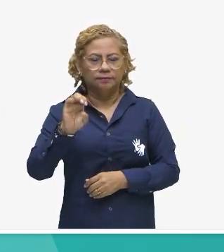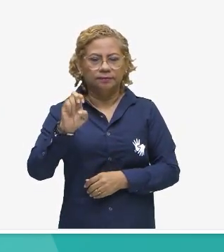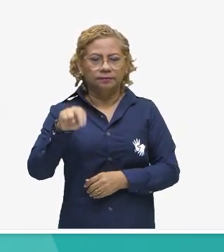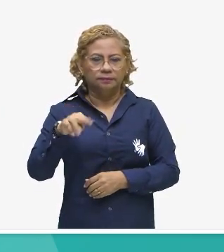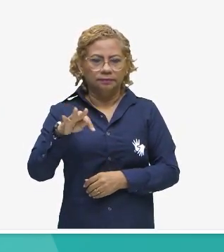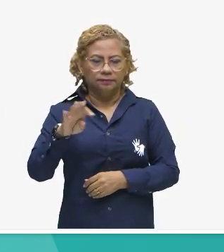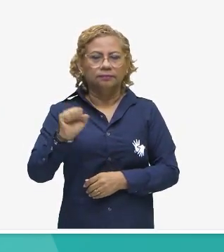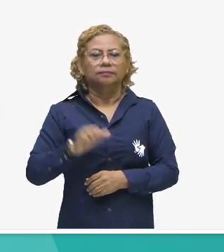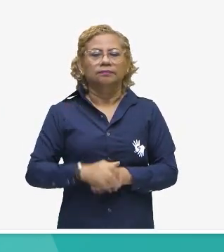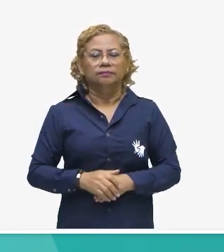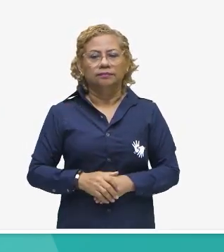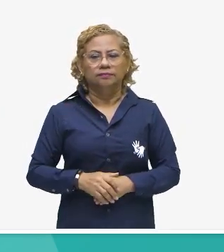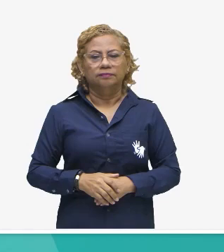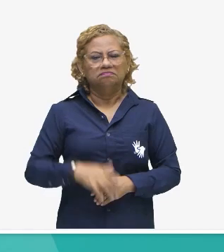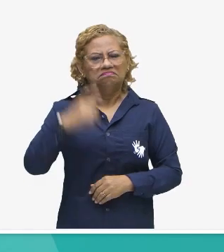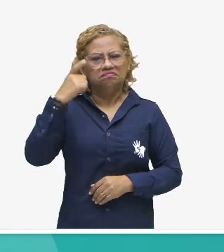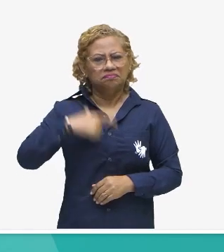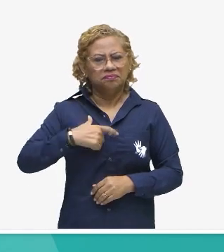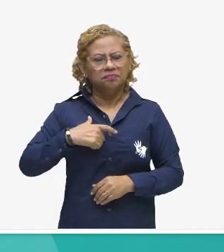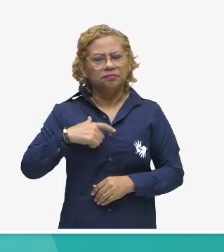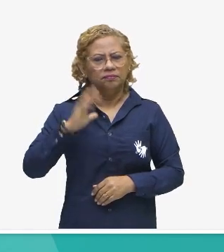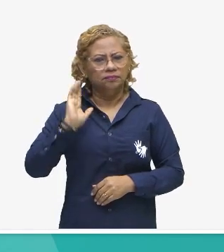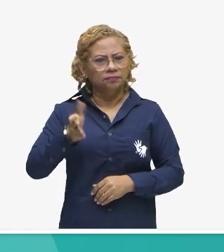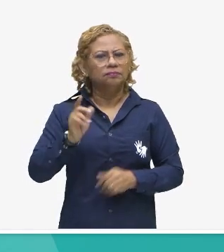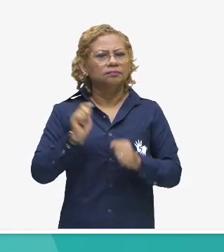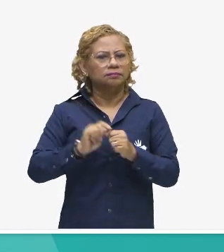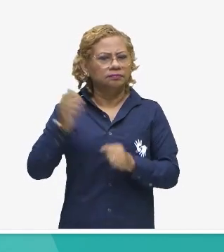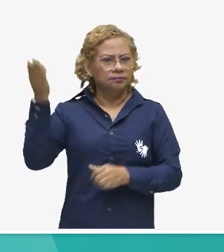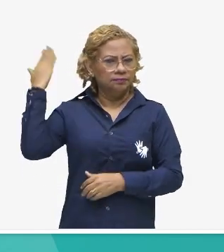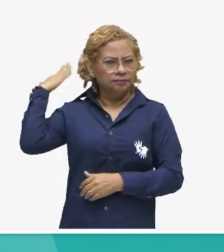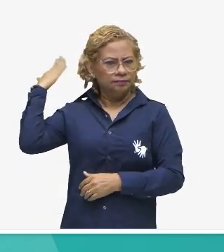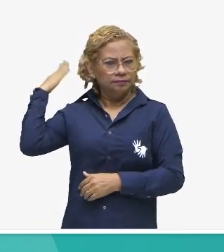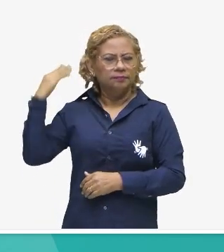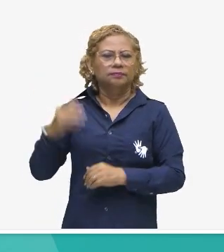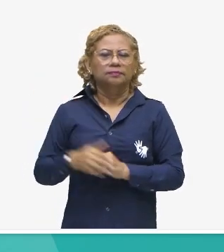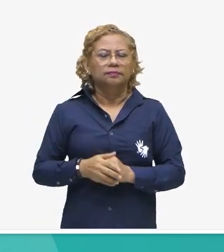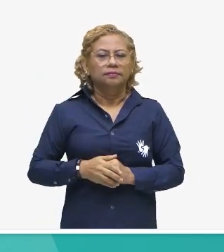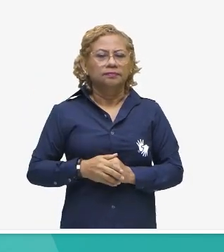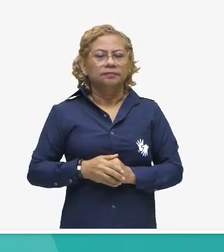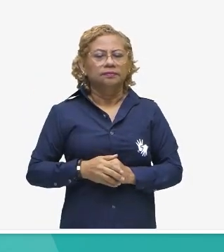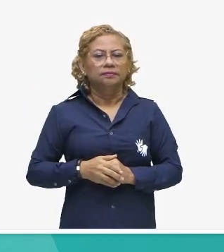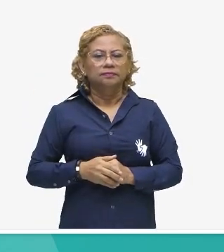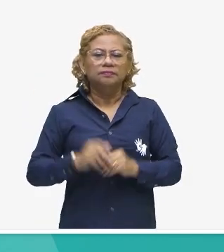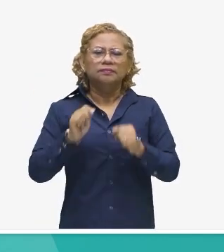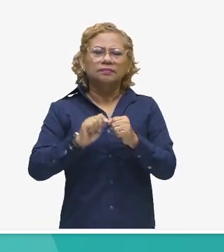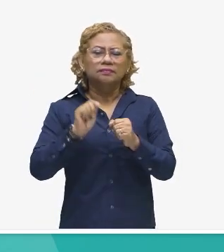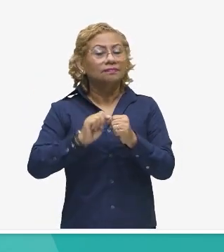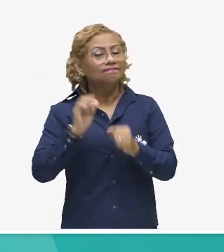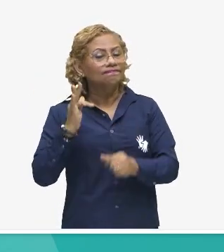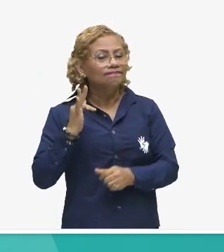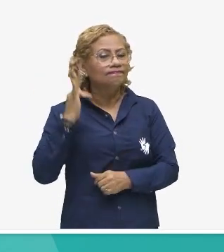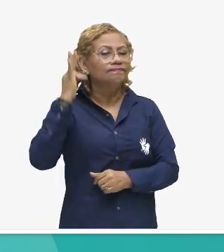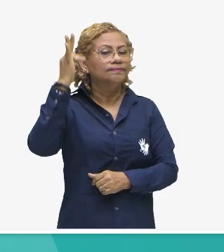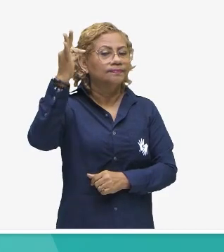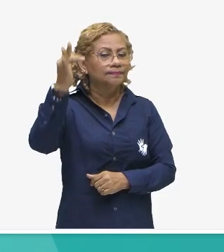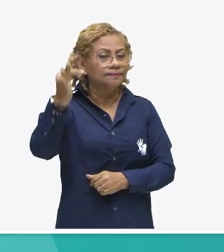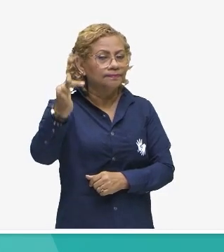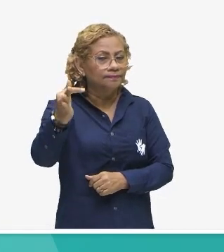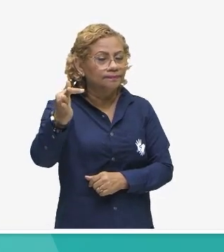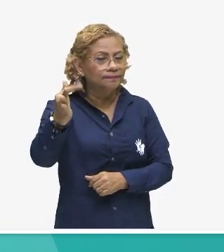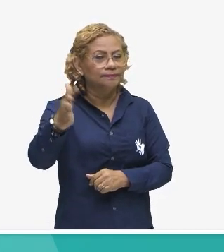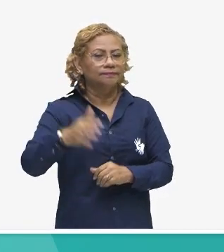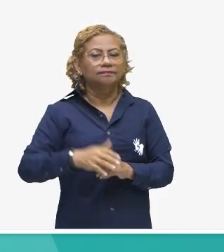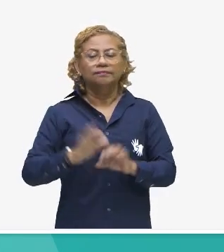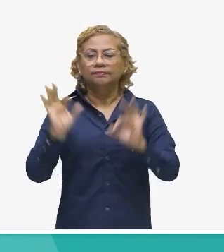eu já fiz algo, já aconteceu, e o tempo futuro, que não foi ainda,